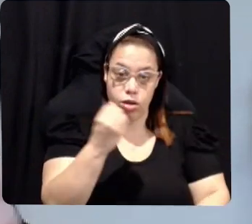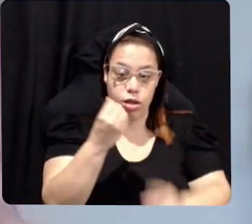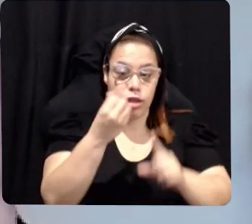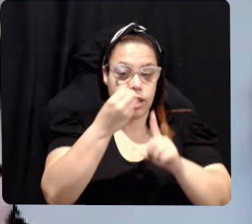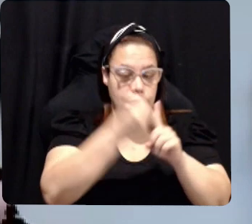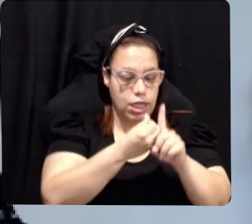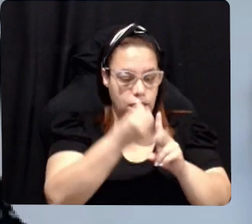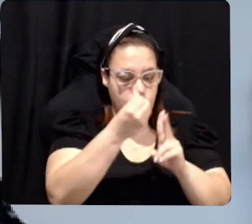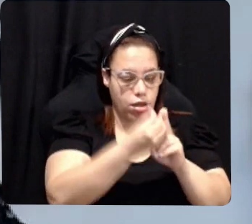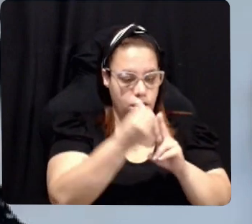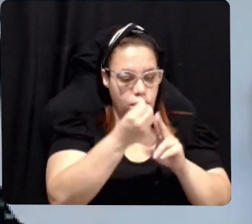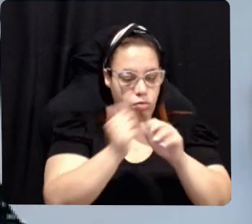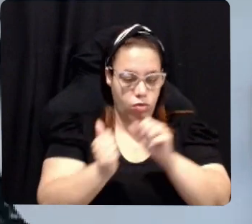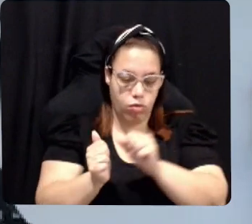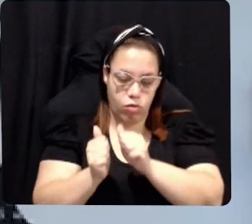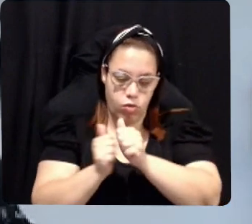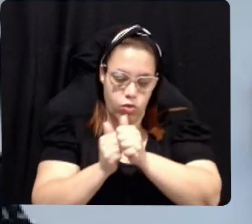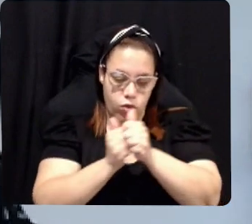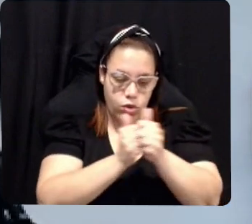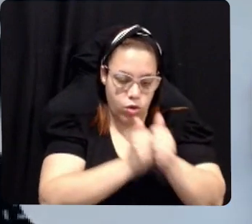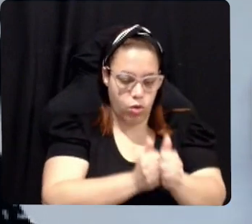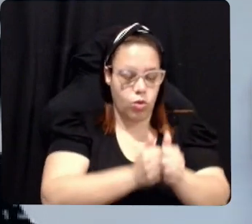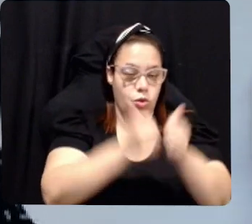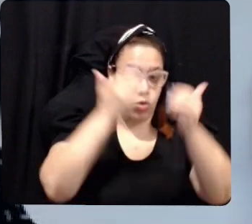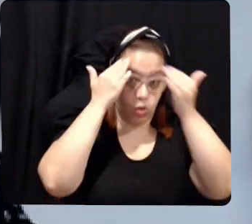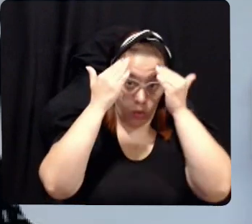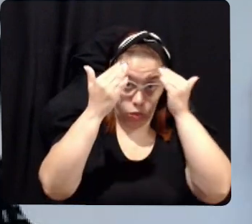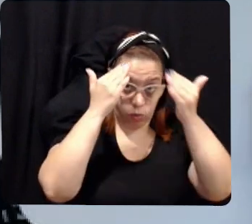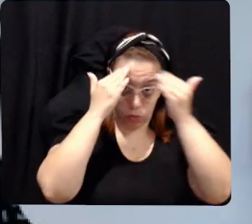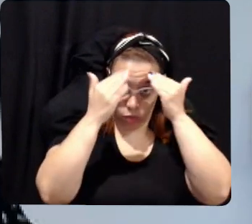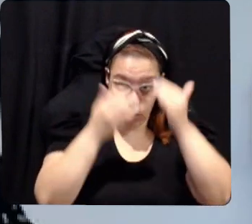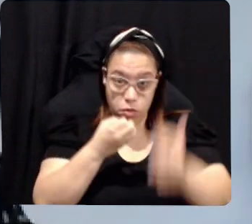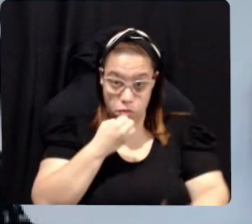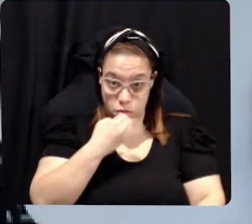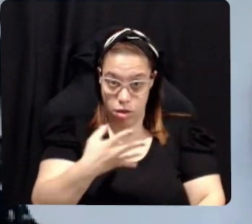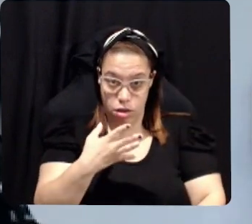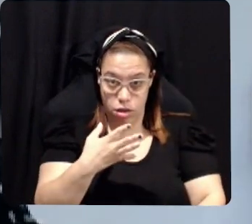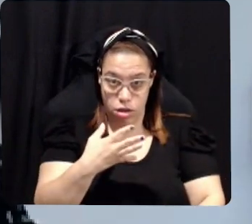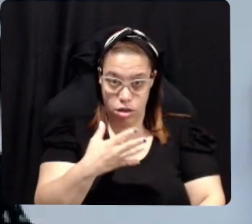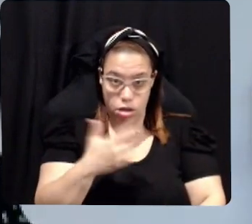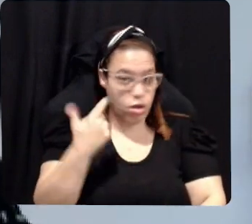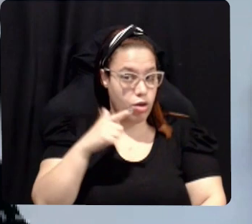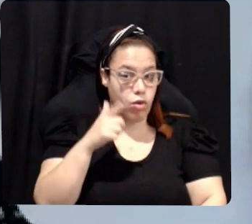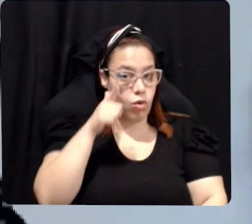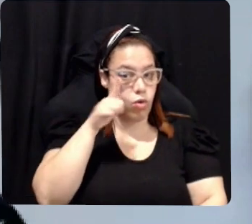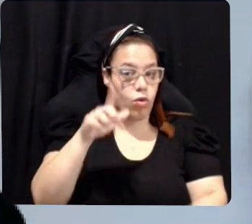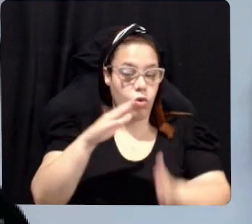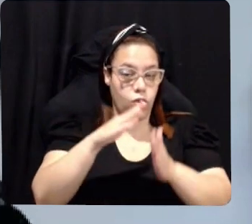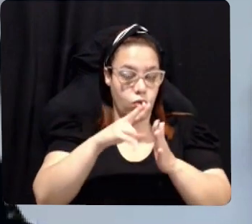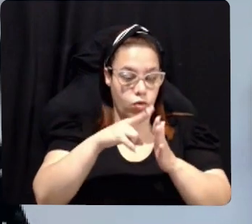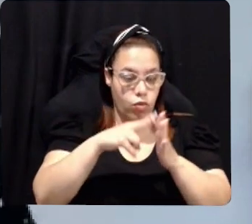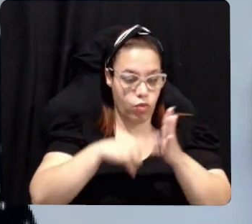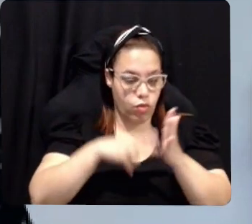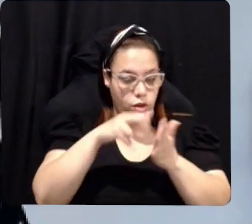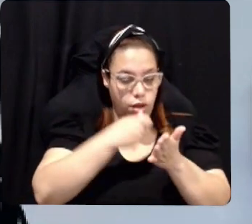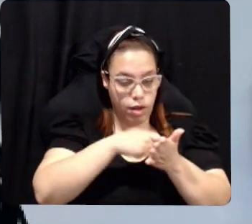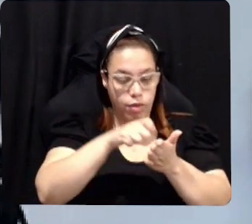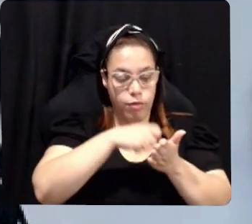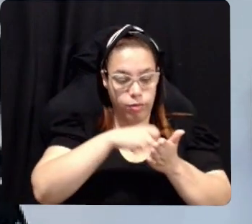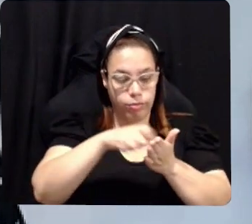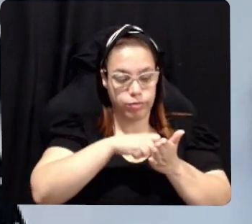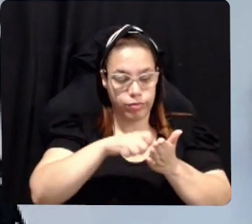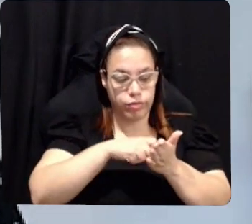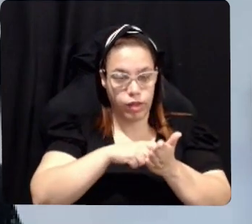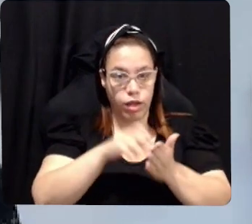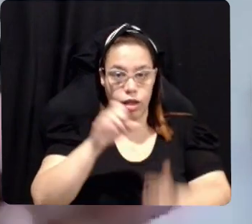de 6 meses de um acompanhamento terapêutico bem feito, essa criança não conseguiu desenvolver a